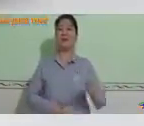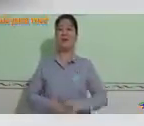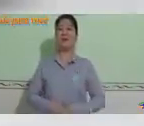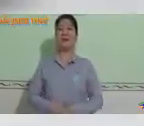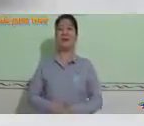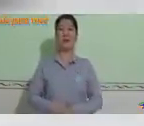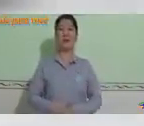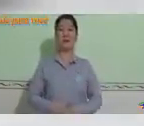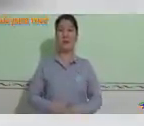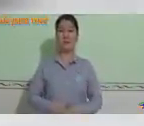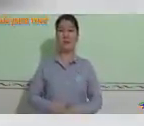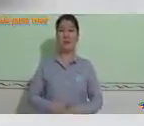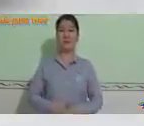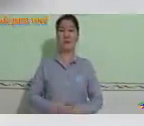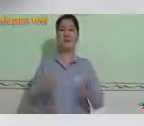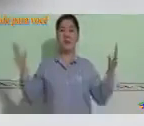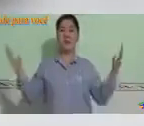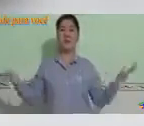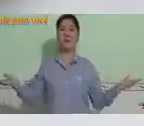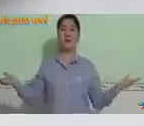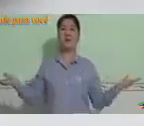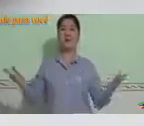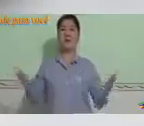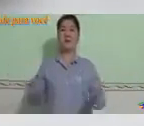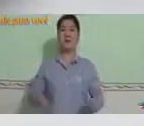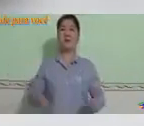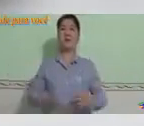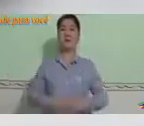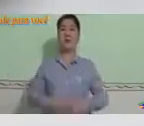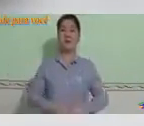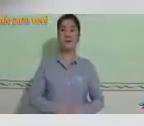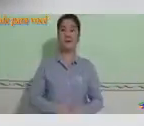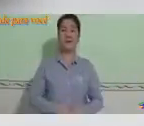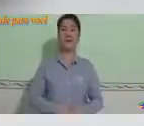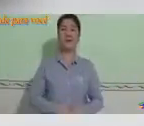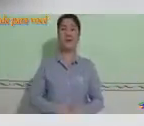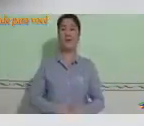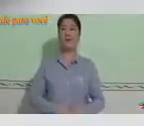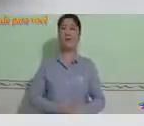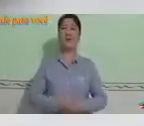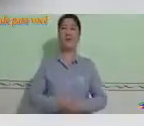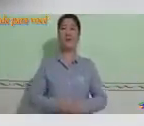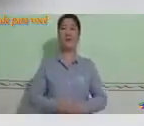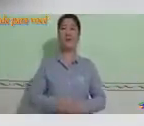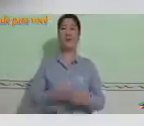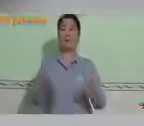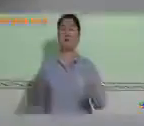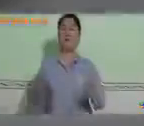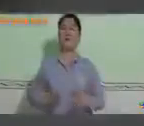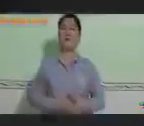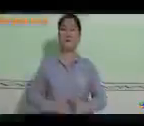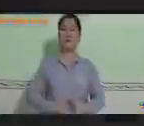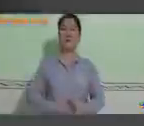através da injeção de anestésico com corticoide, vírgula, sendo que é mais indicado para as situações em que também